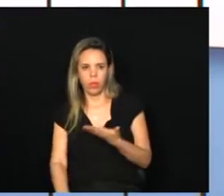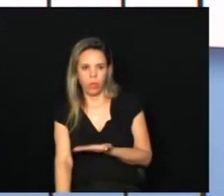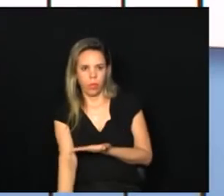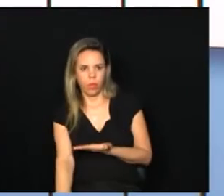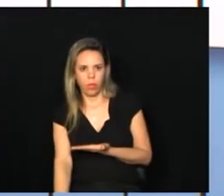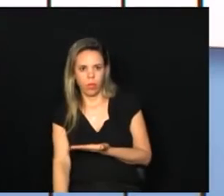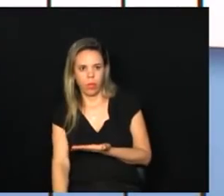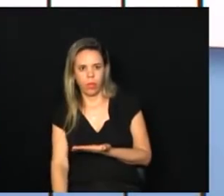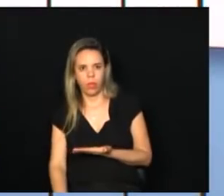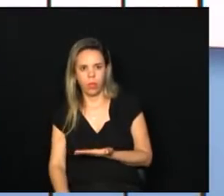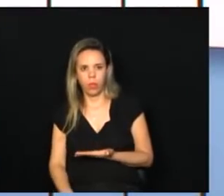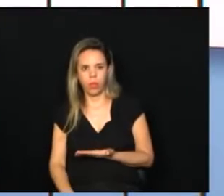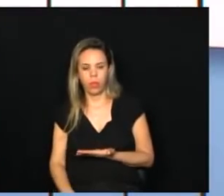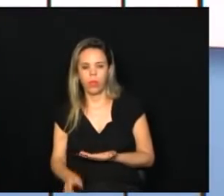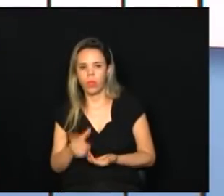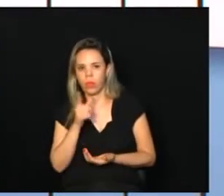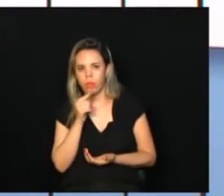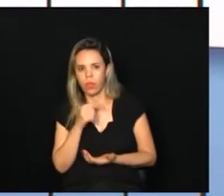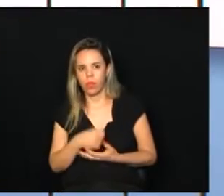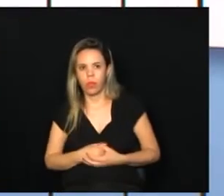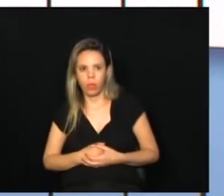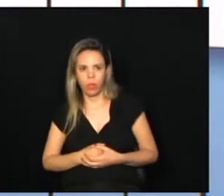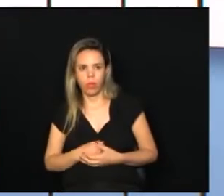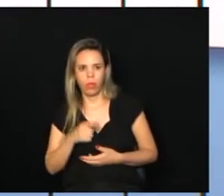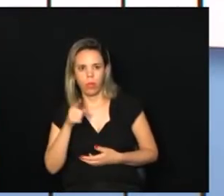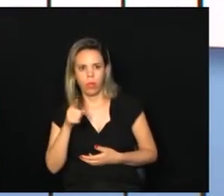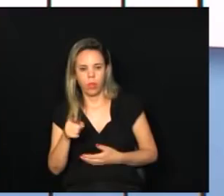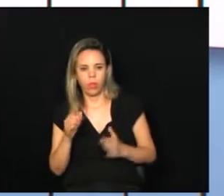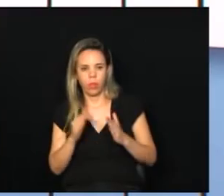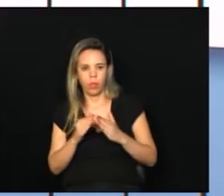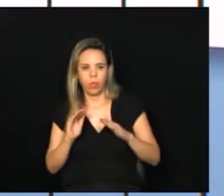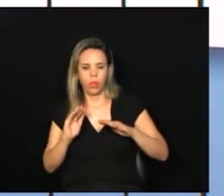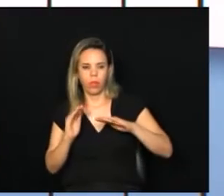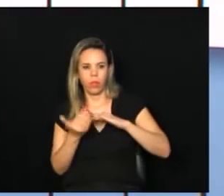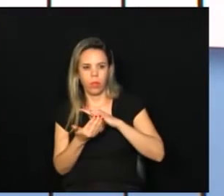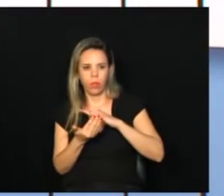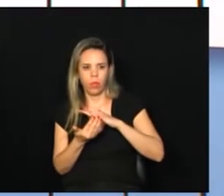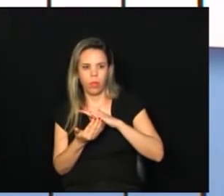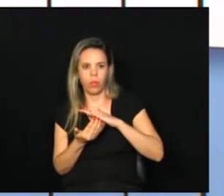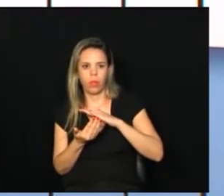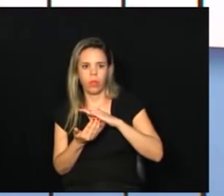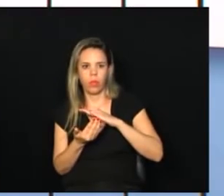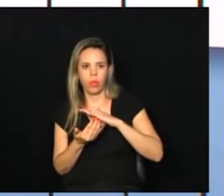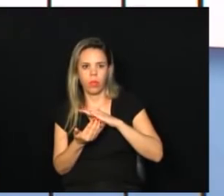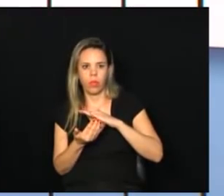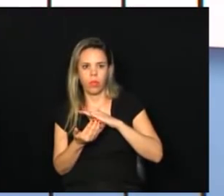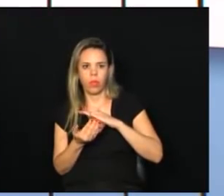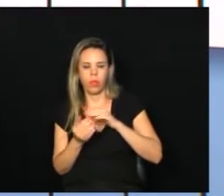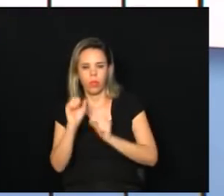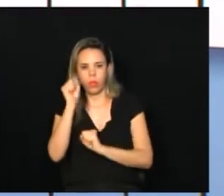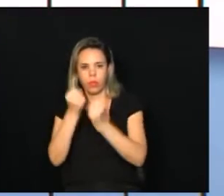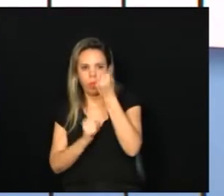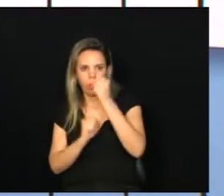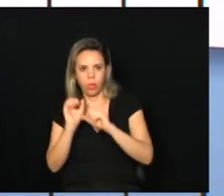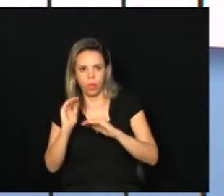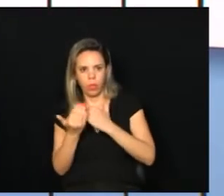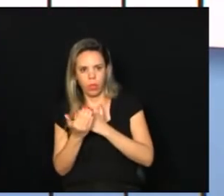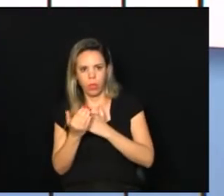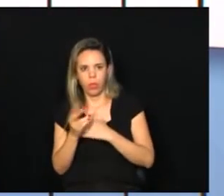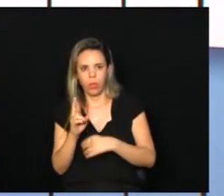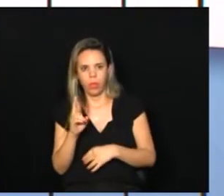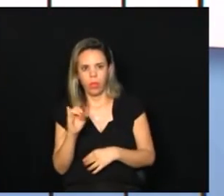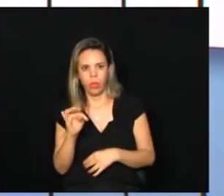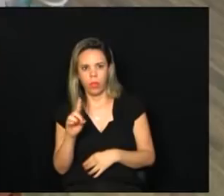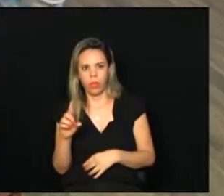e o fornecimento de água. Olha só, você que mora nos seguintes bairros: Vila Industrial, Vila